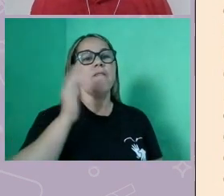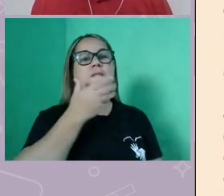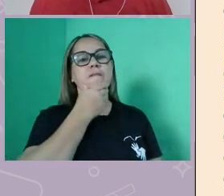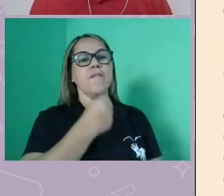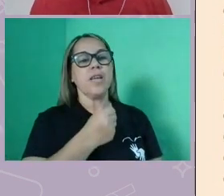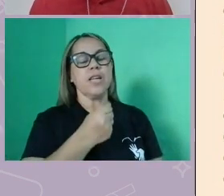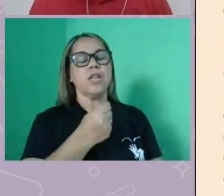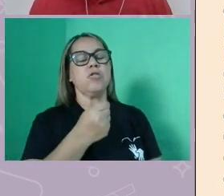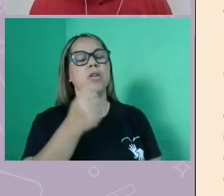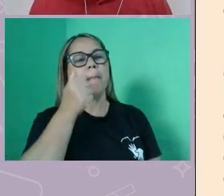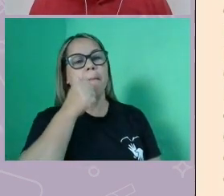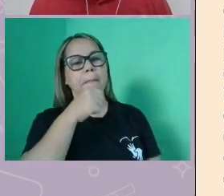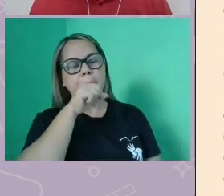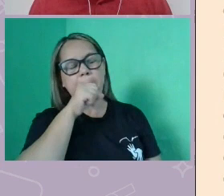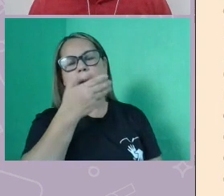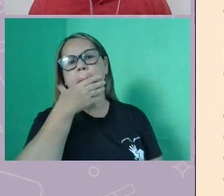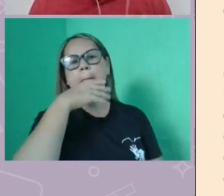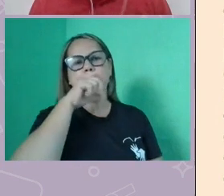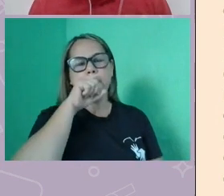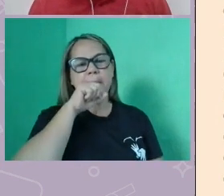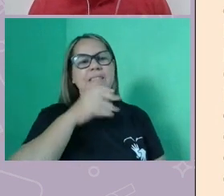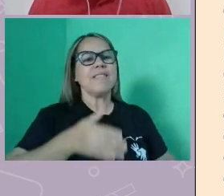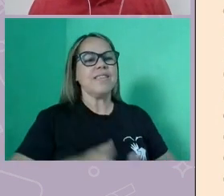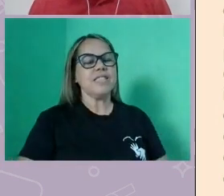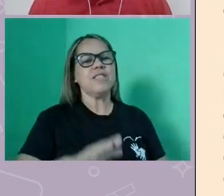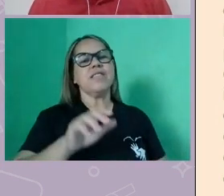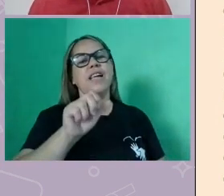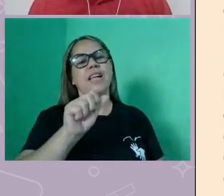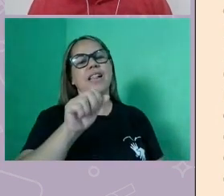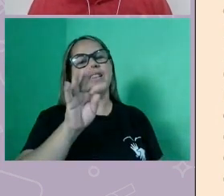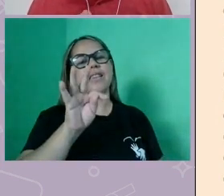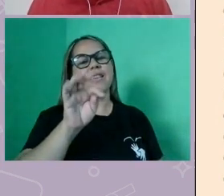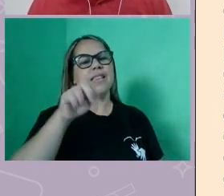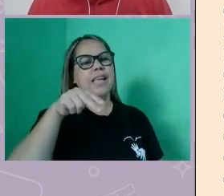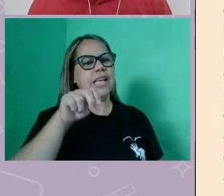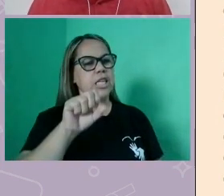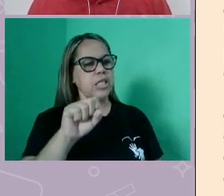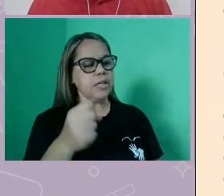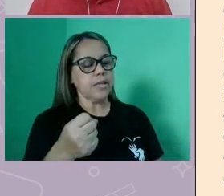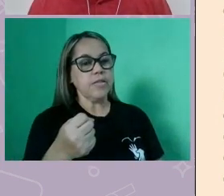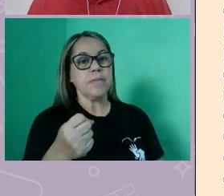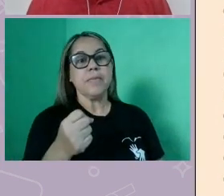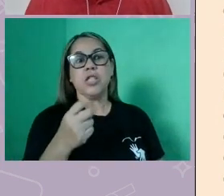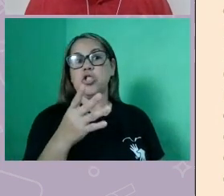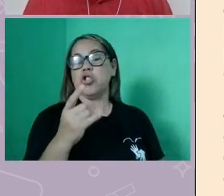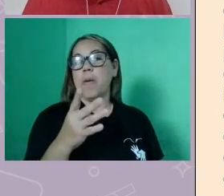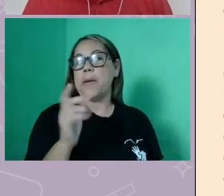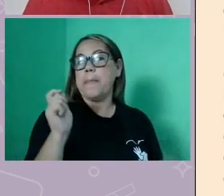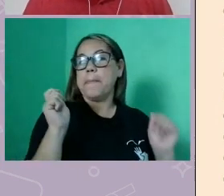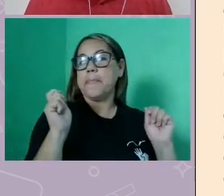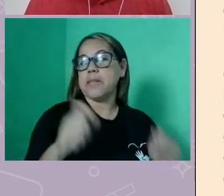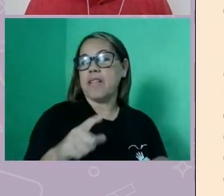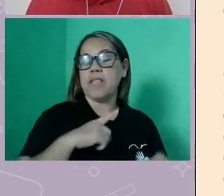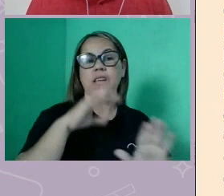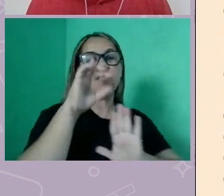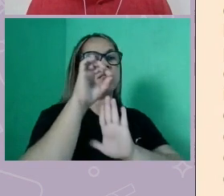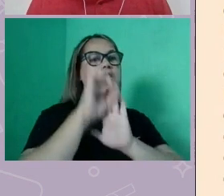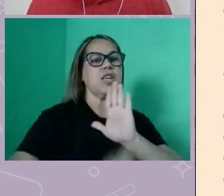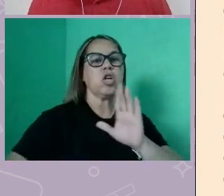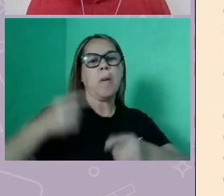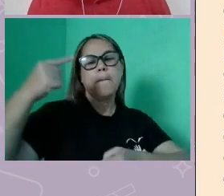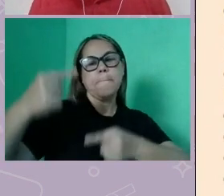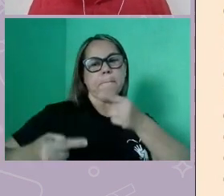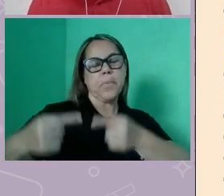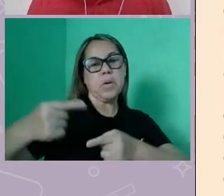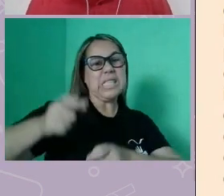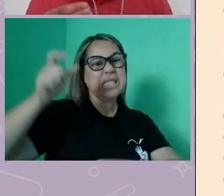cidadania em Ateniense era bem restrinta somente poderia ter direitos políticos cidadania